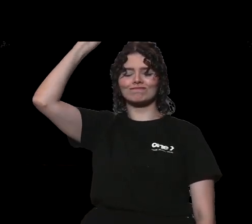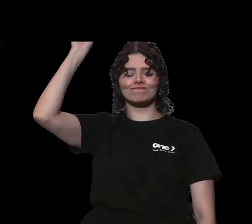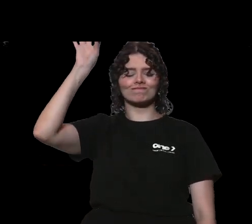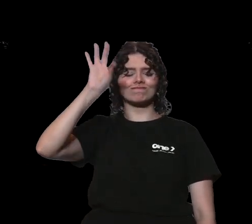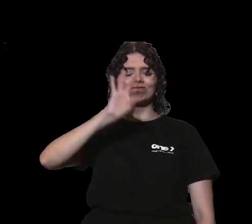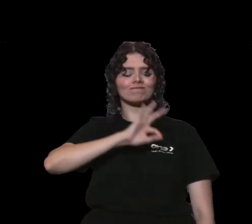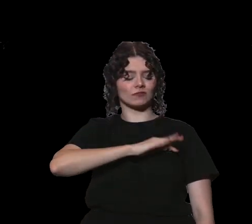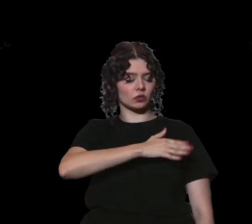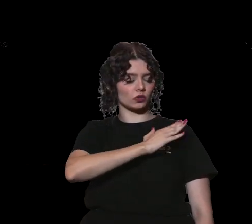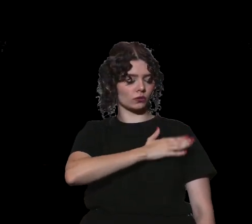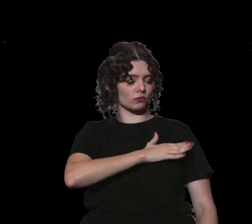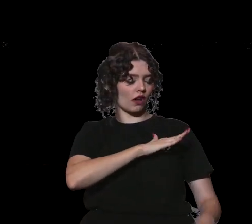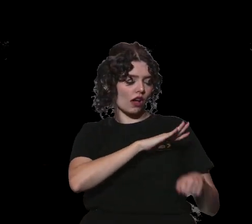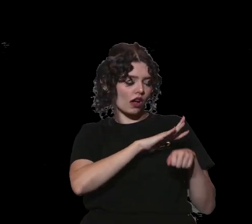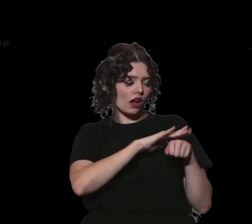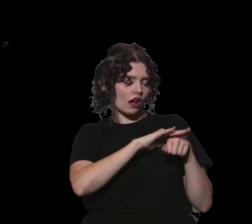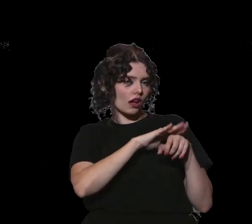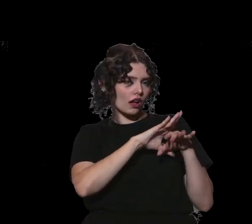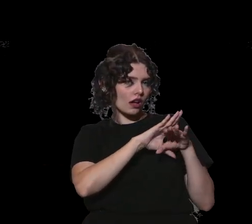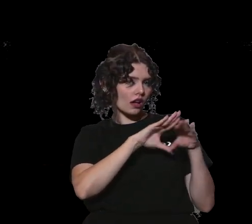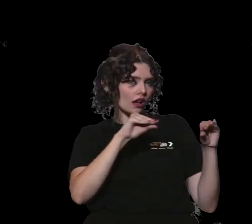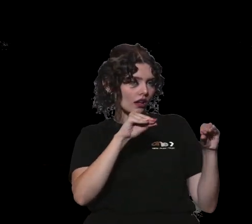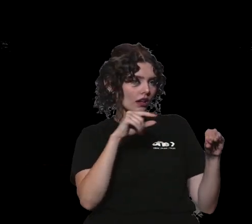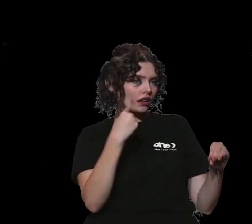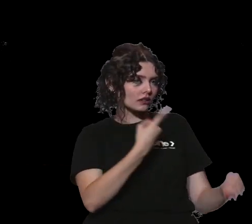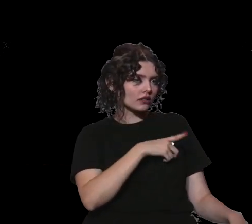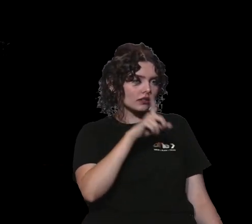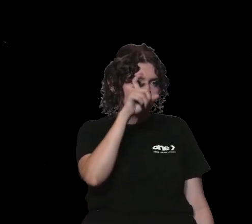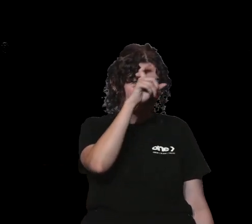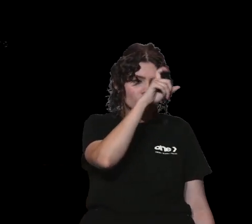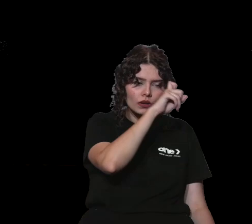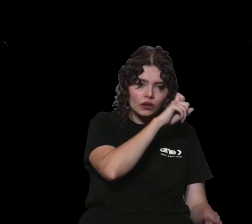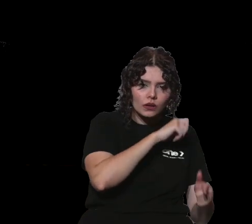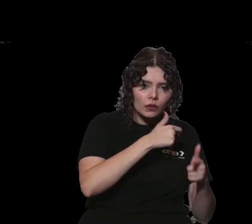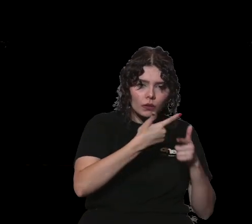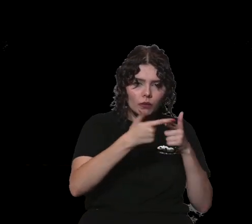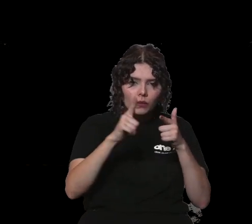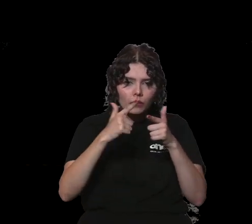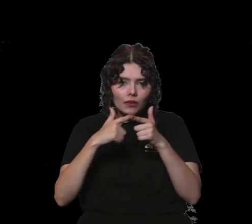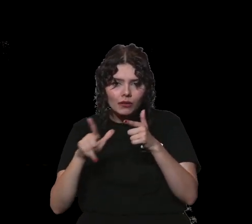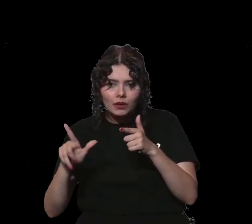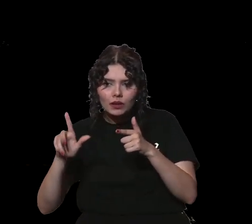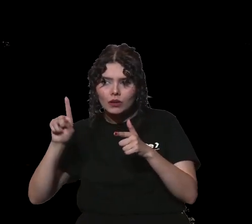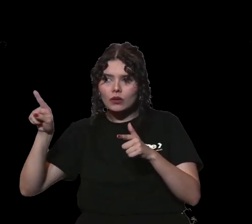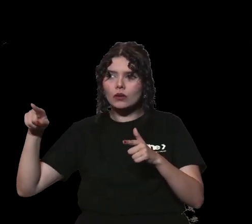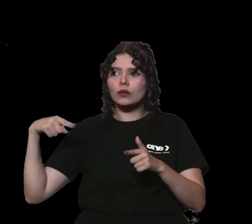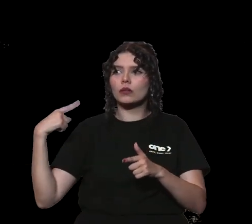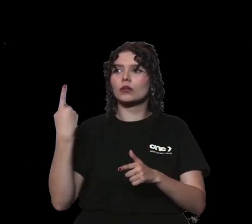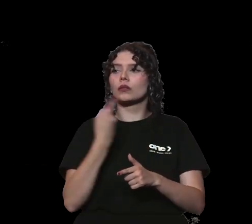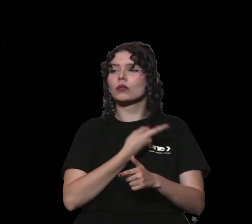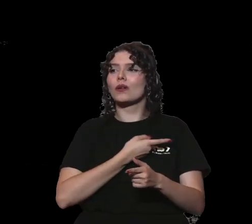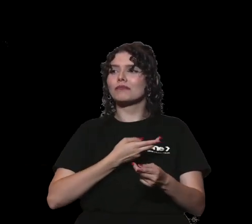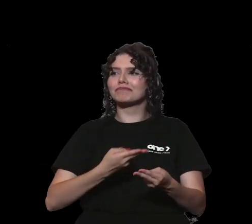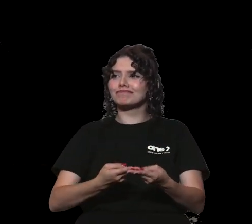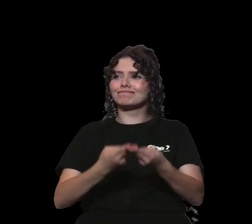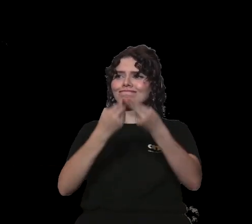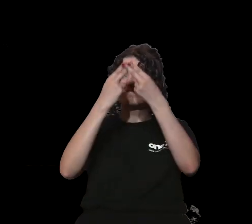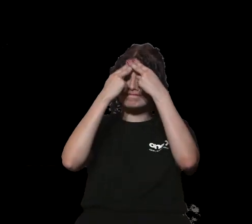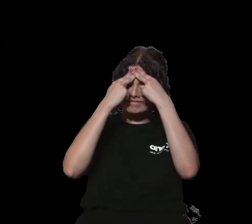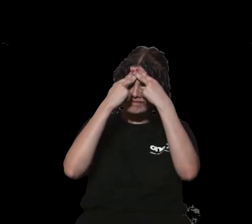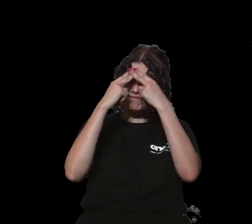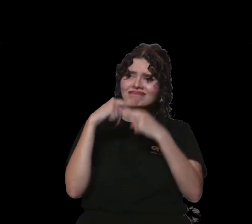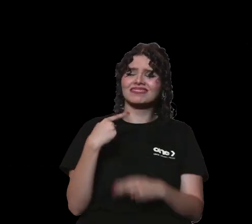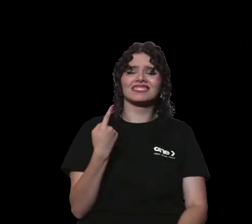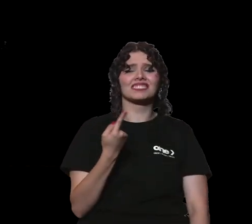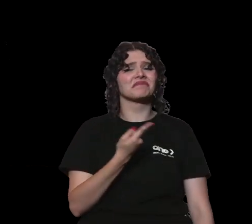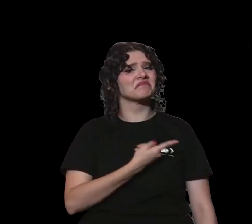feridas, tratar as nossas dificuldades, tratar os nossos traumas, porque senão nós não vamos